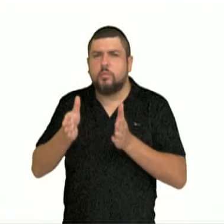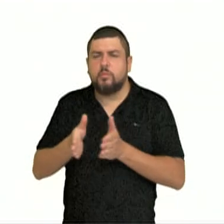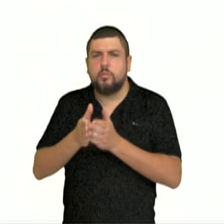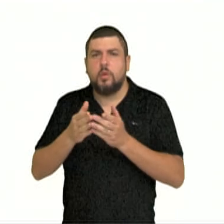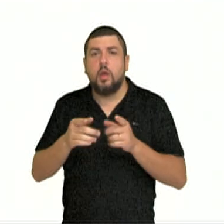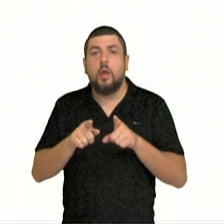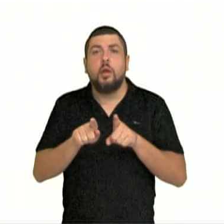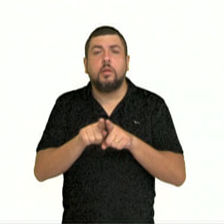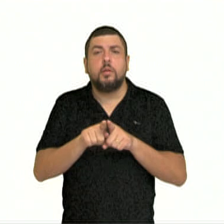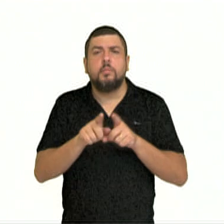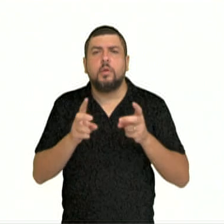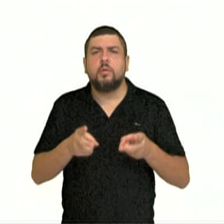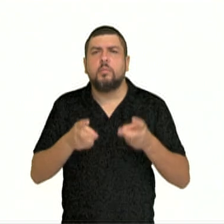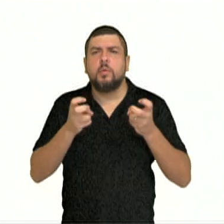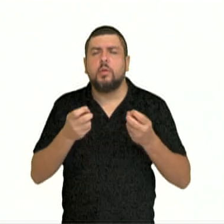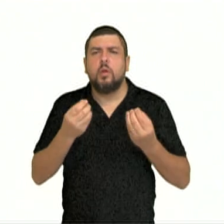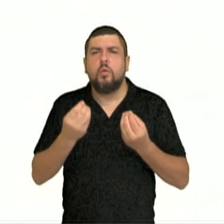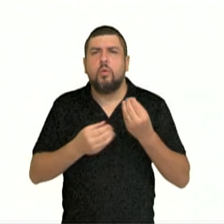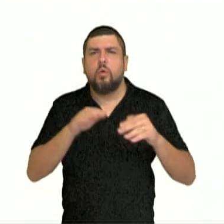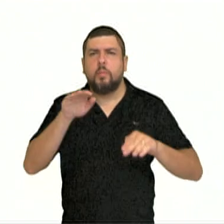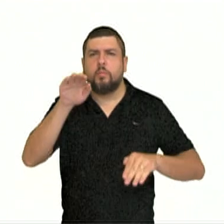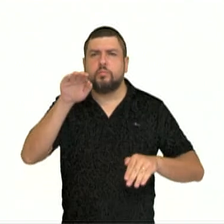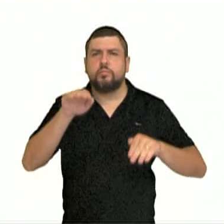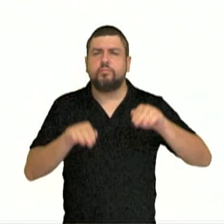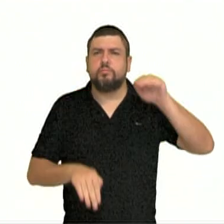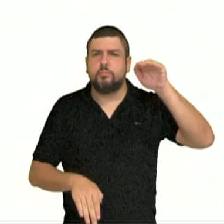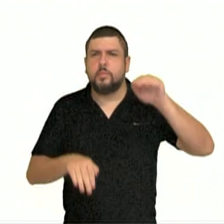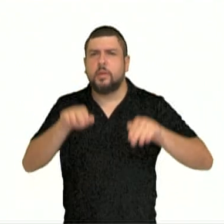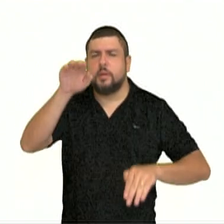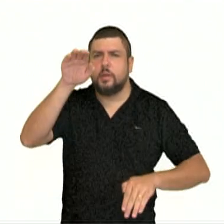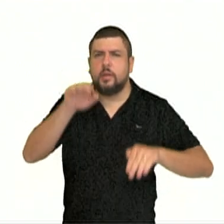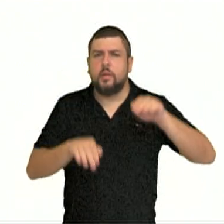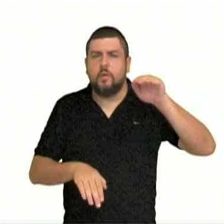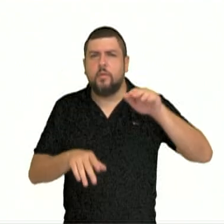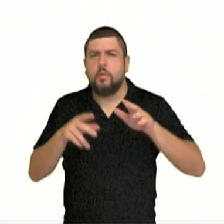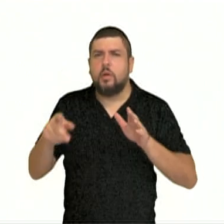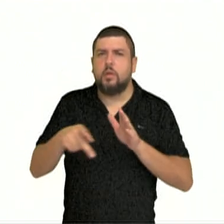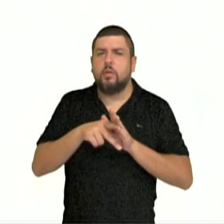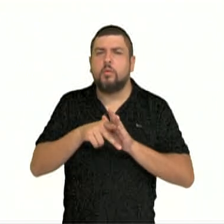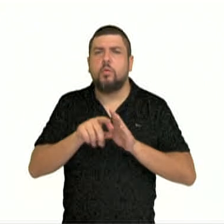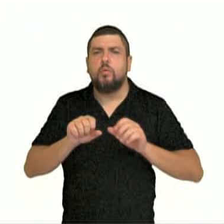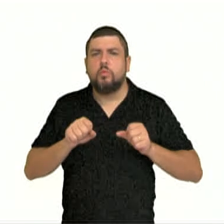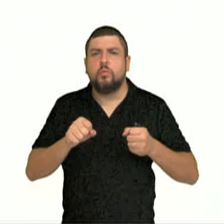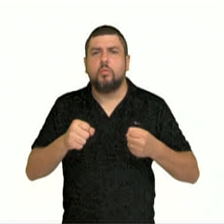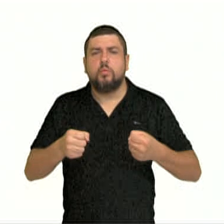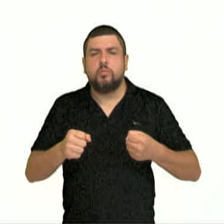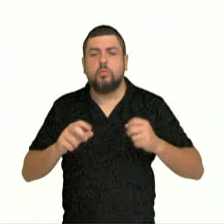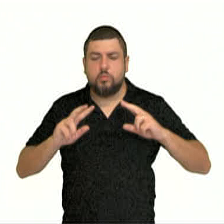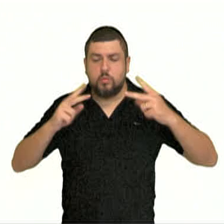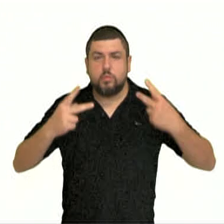tamanho da desigualdade e a luta por uma necessidade básica do ser humano, a educação.